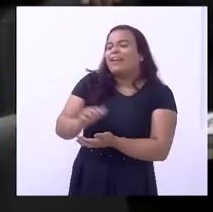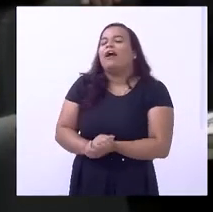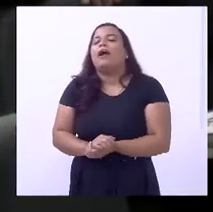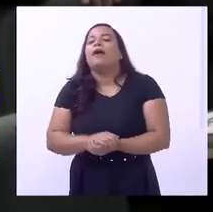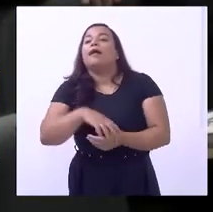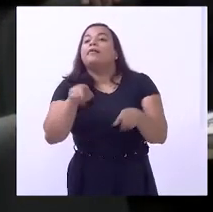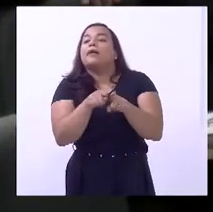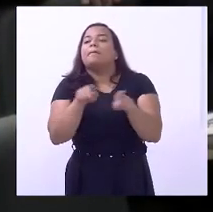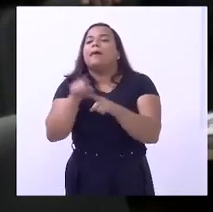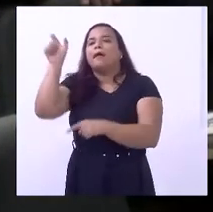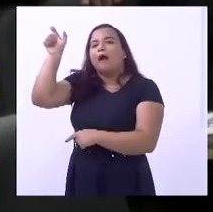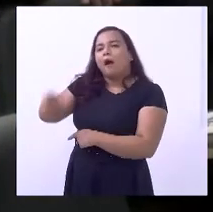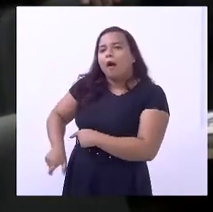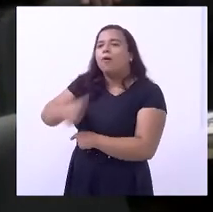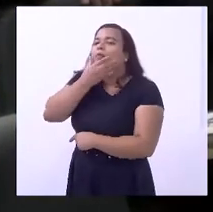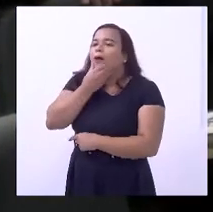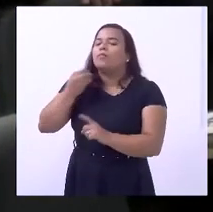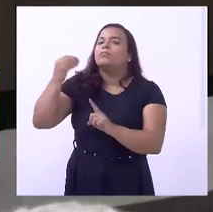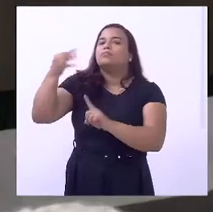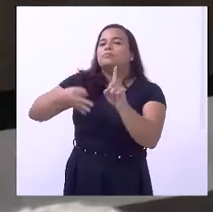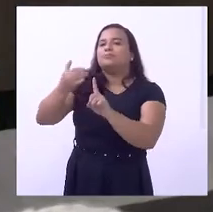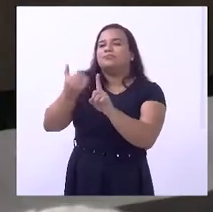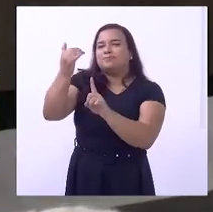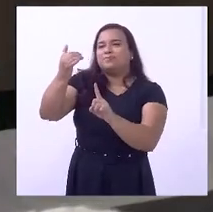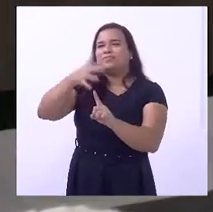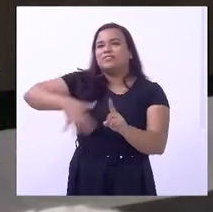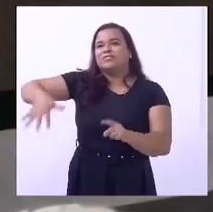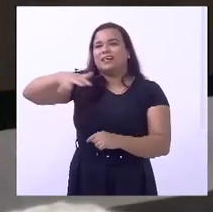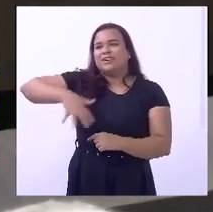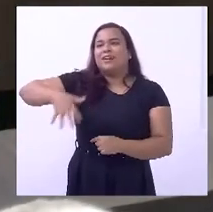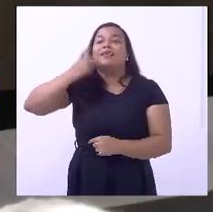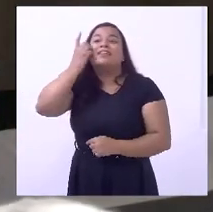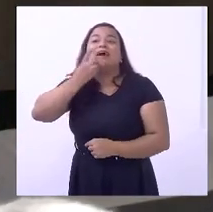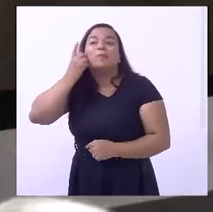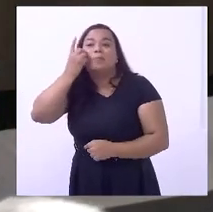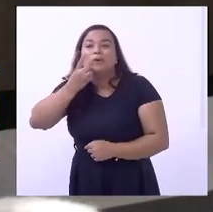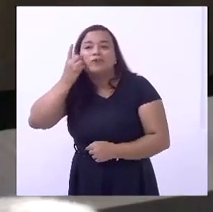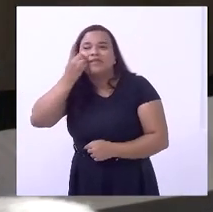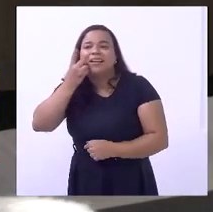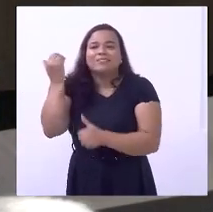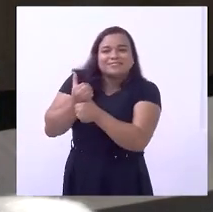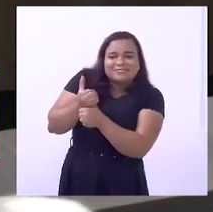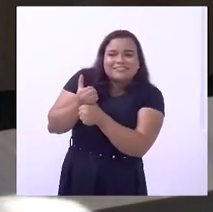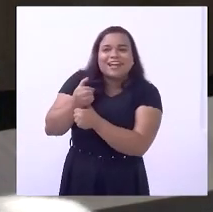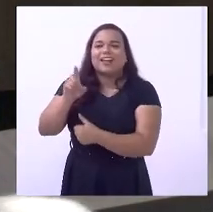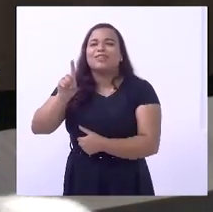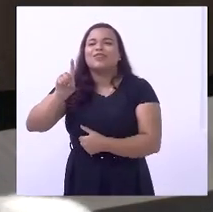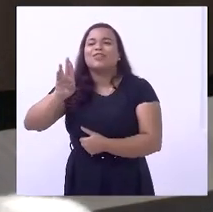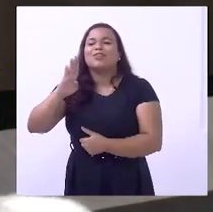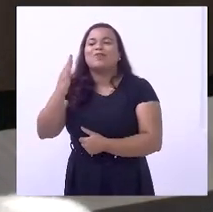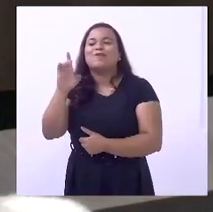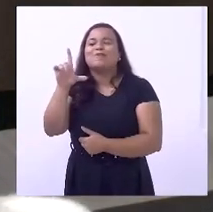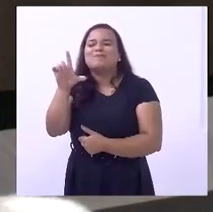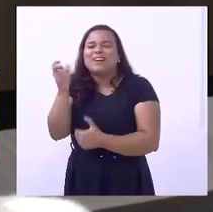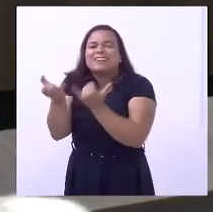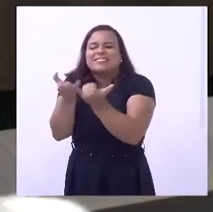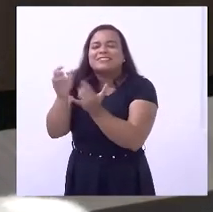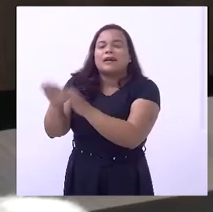está acompanhando online. Deputado, dublê de deputado. Dublê de deputado. Meu